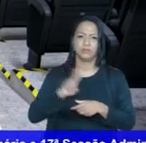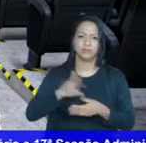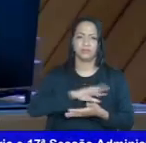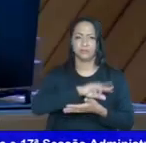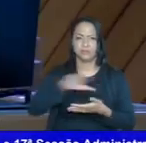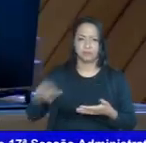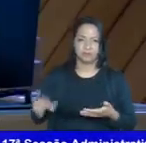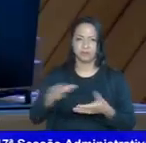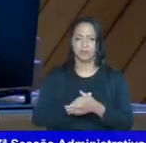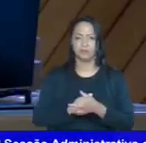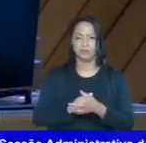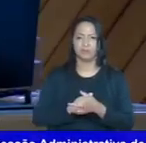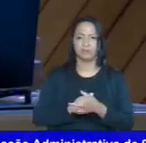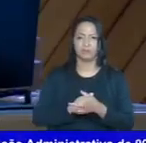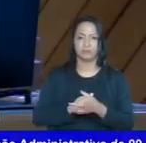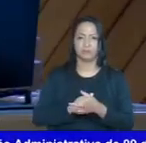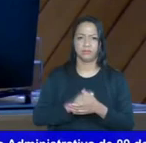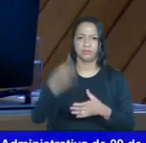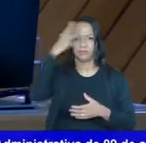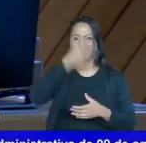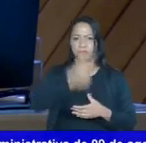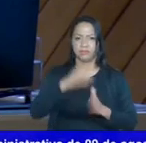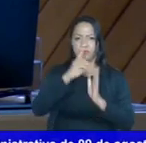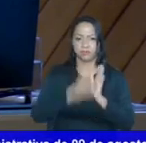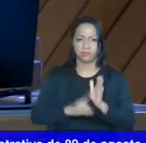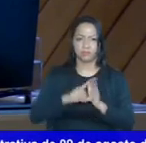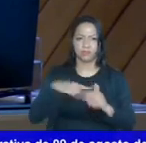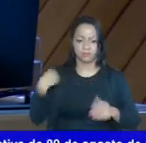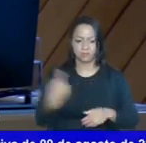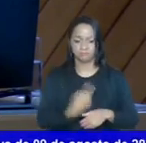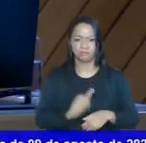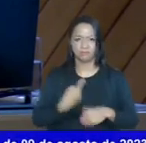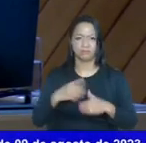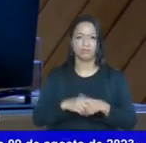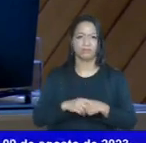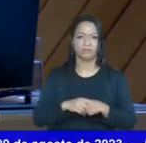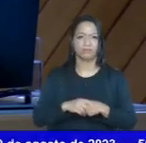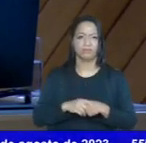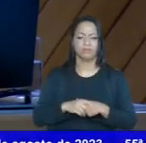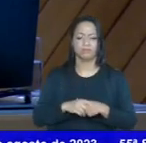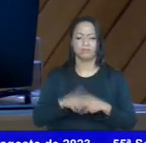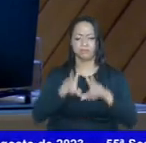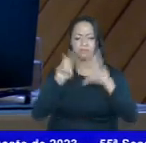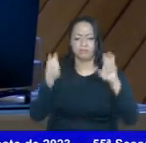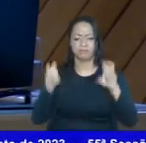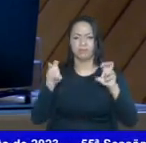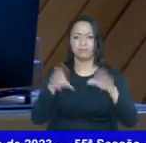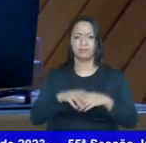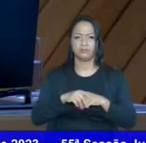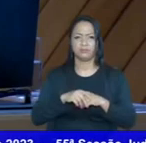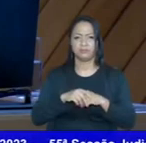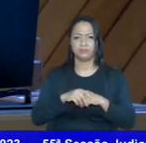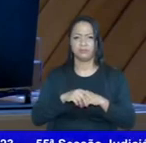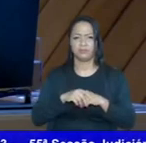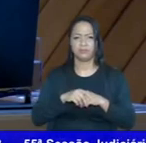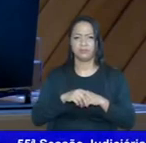o eminente, isso é bonito no direito, eu acho que é bonito a gente tocar esses assuntos,